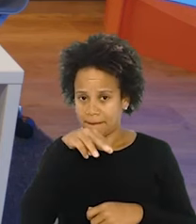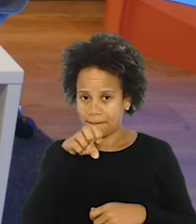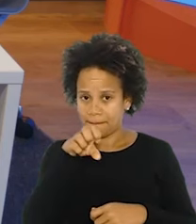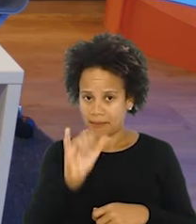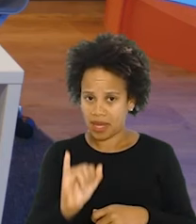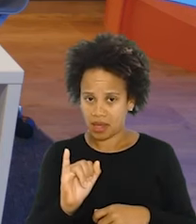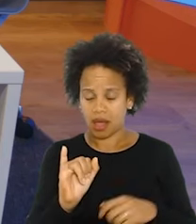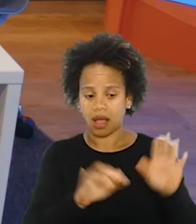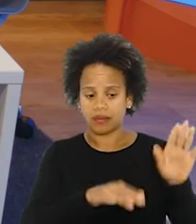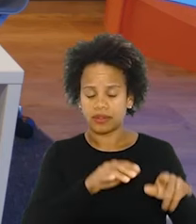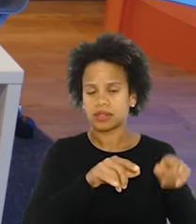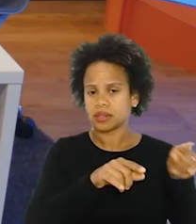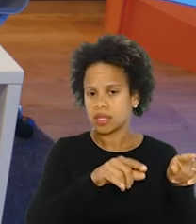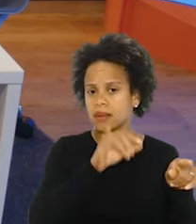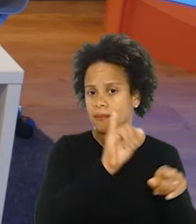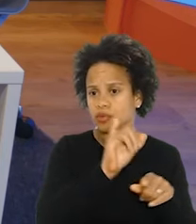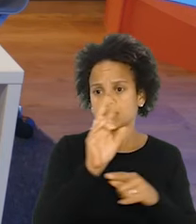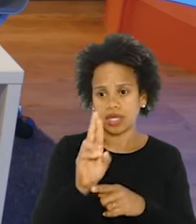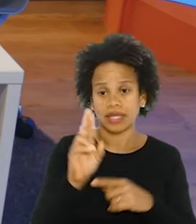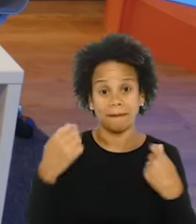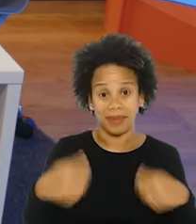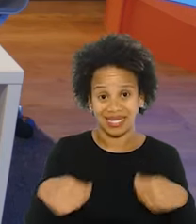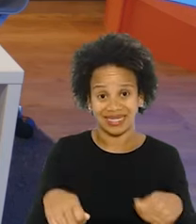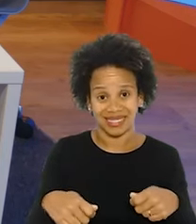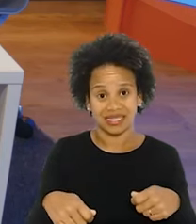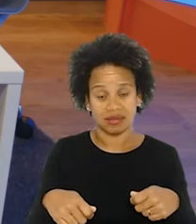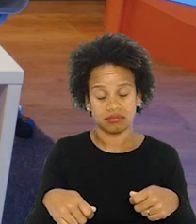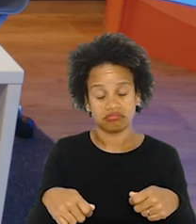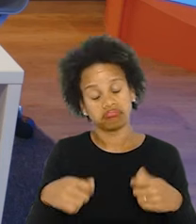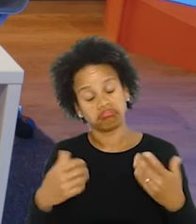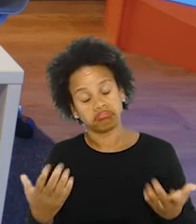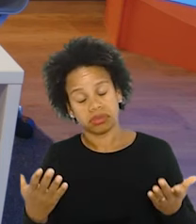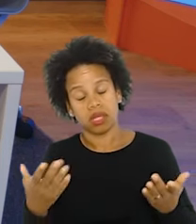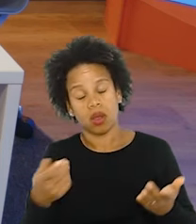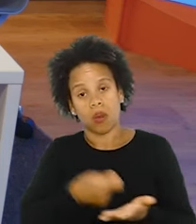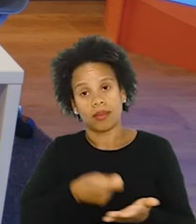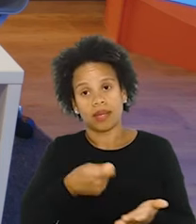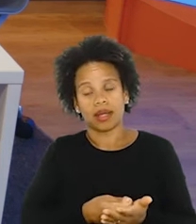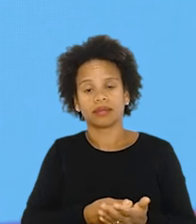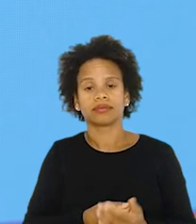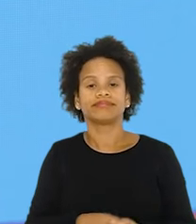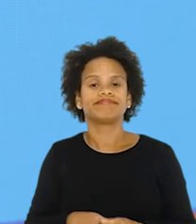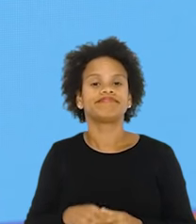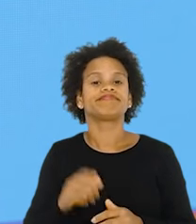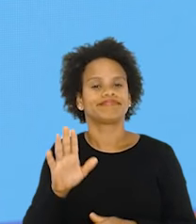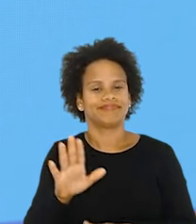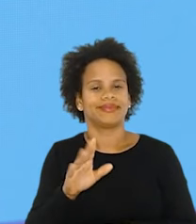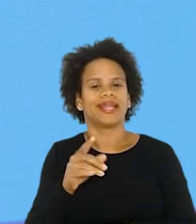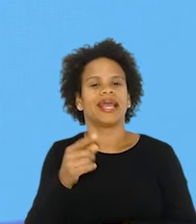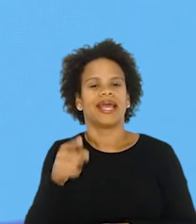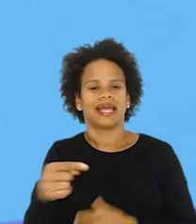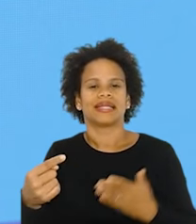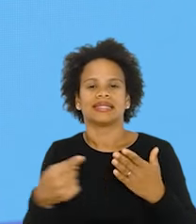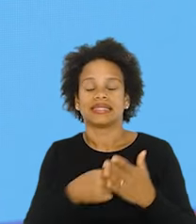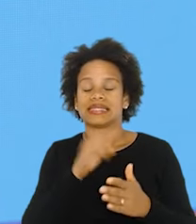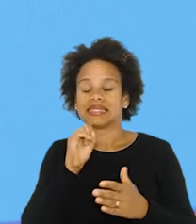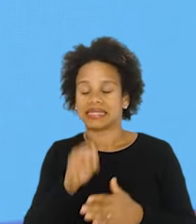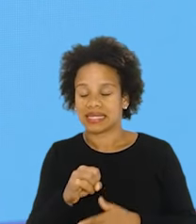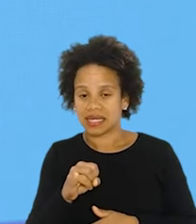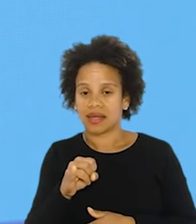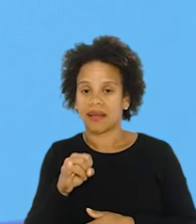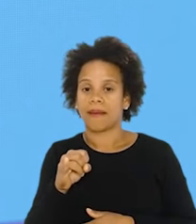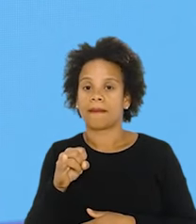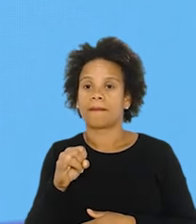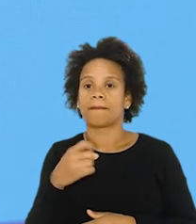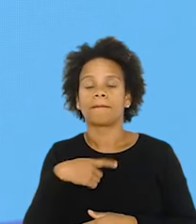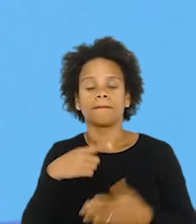declaração de imposto de renda aí é um outro assunto mas ele é obrigado a fazer a declaração de imposto de renda já essa Se a gente fosse lencar né heline